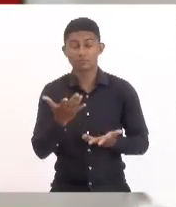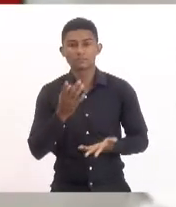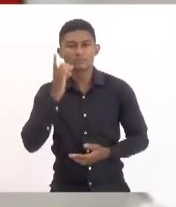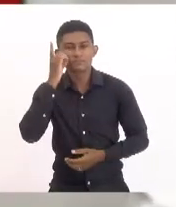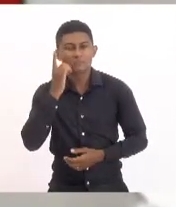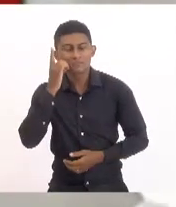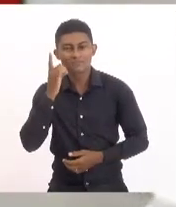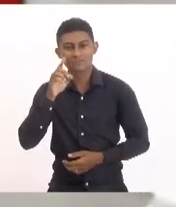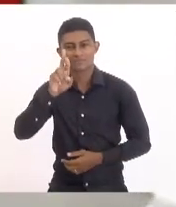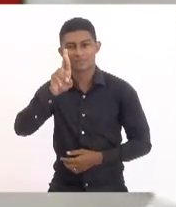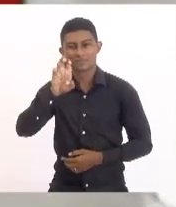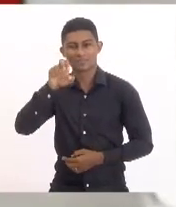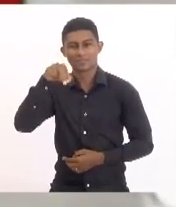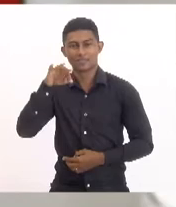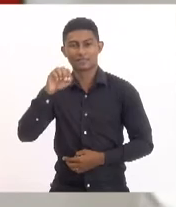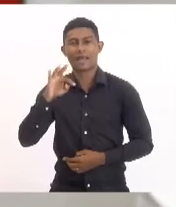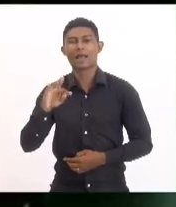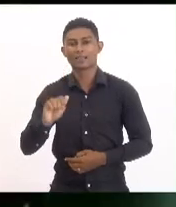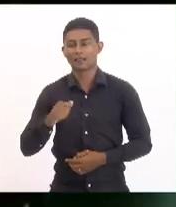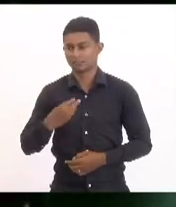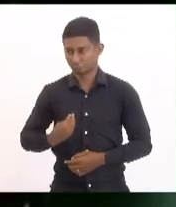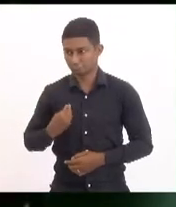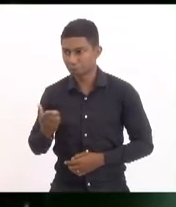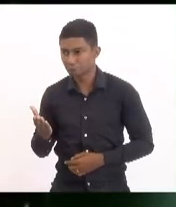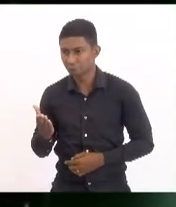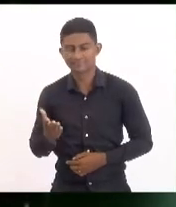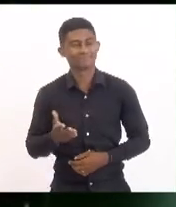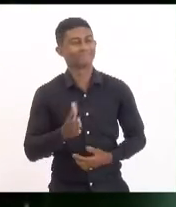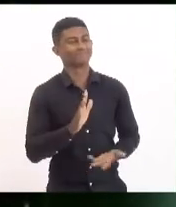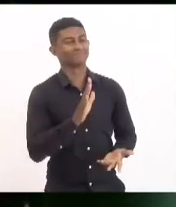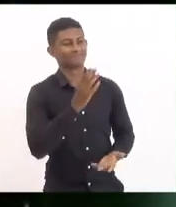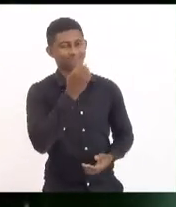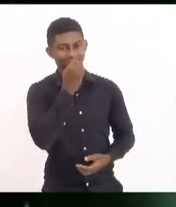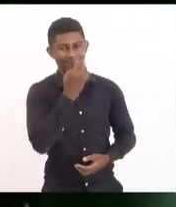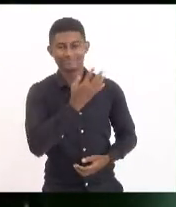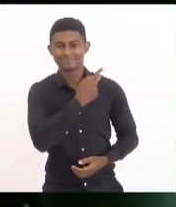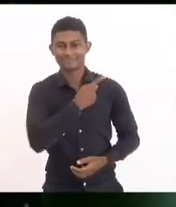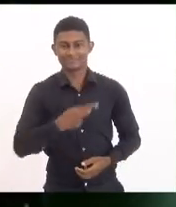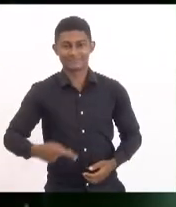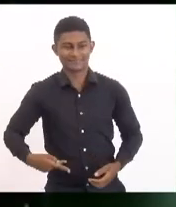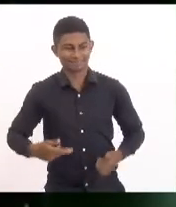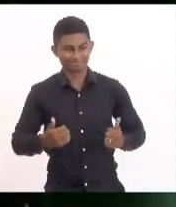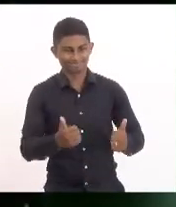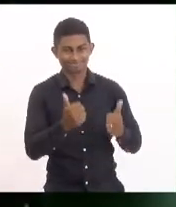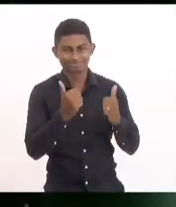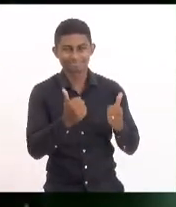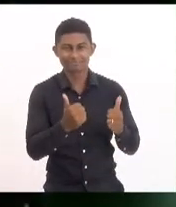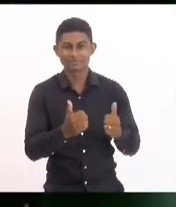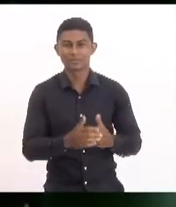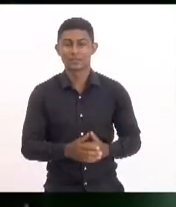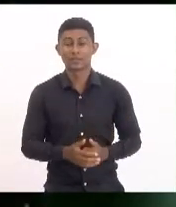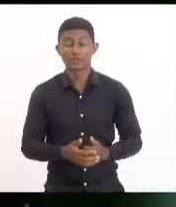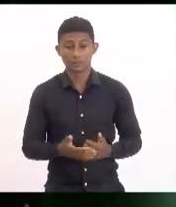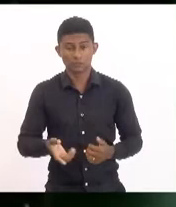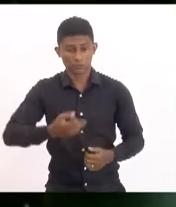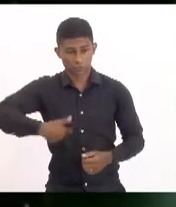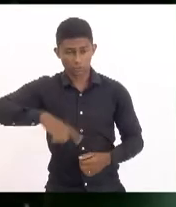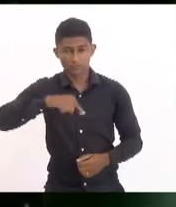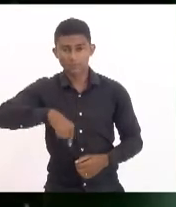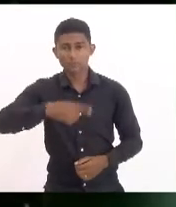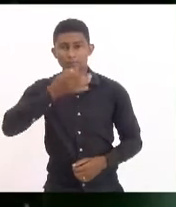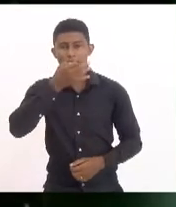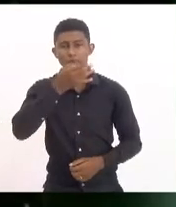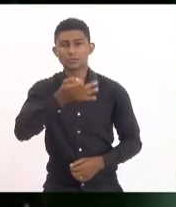Souza. Senhor presidente, senhoras e senhores deputados, bom, o nosso parecer